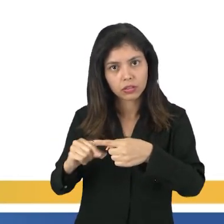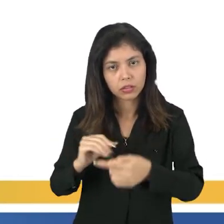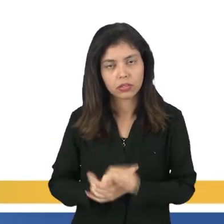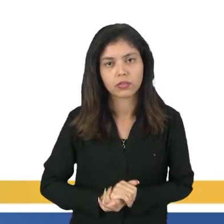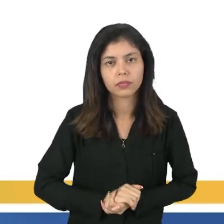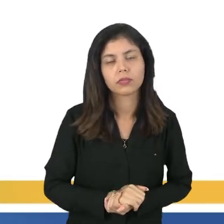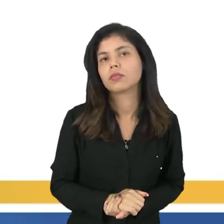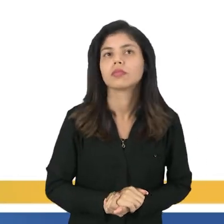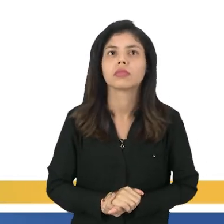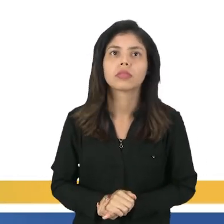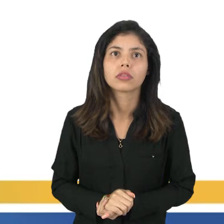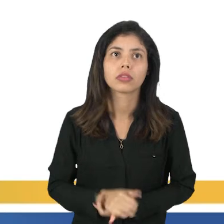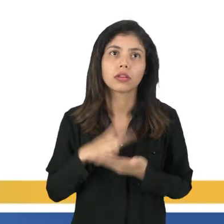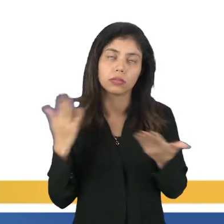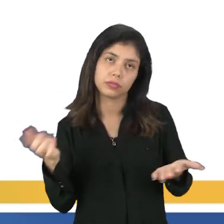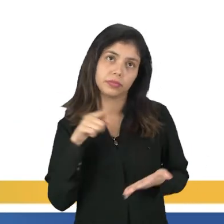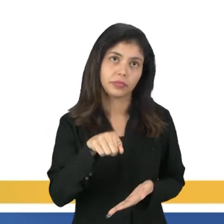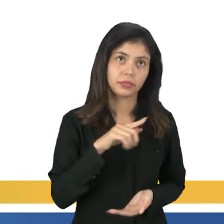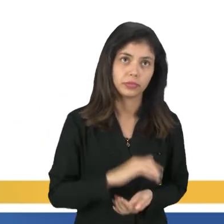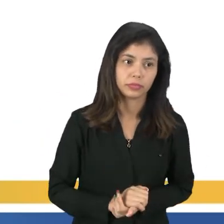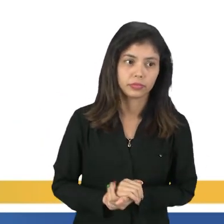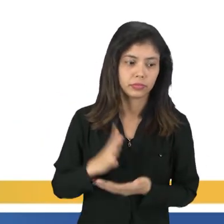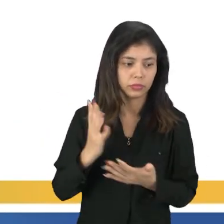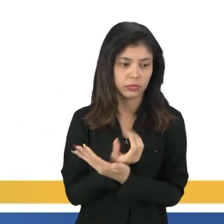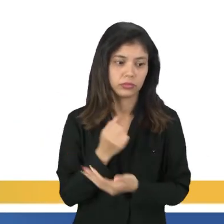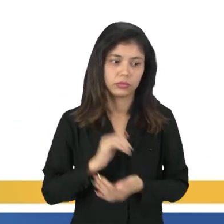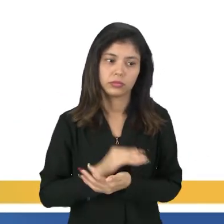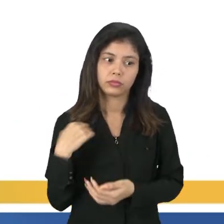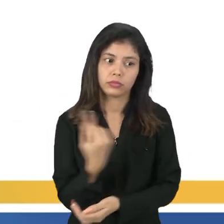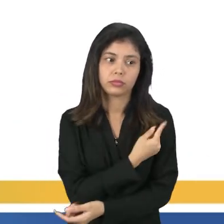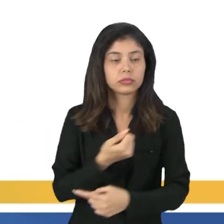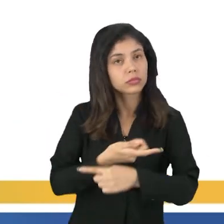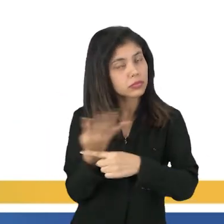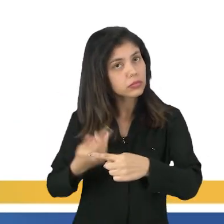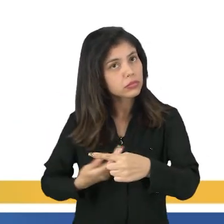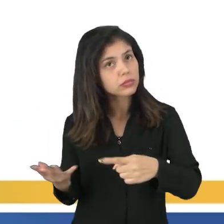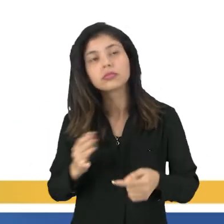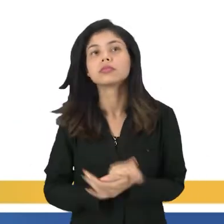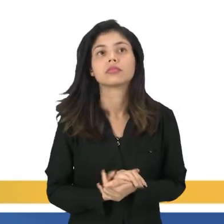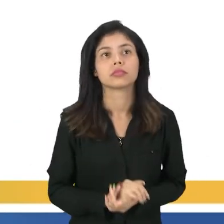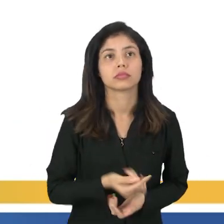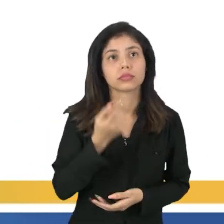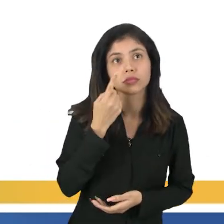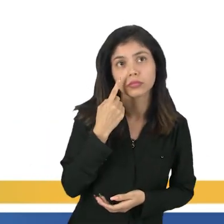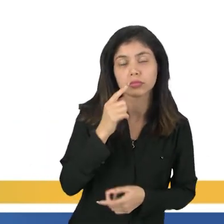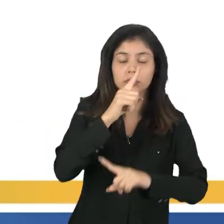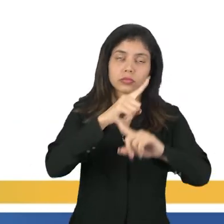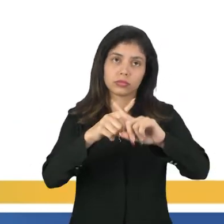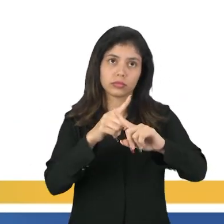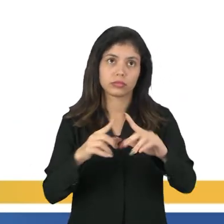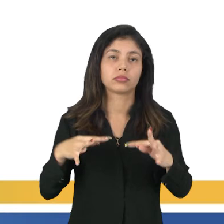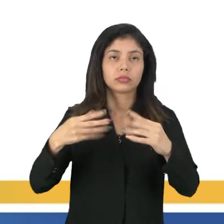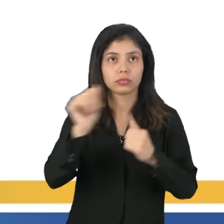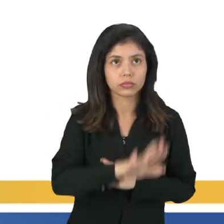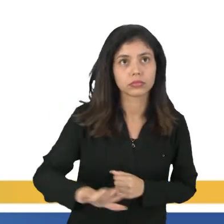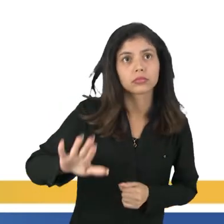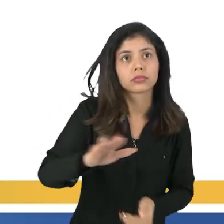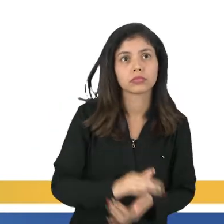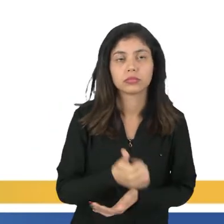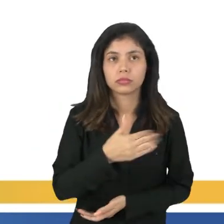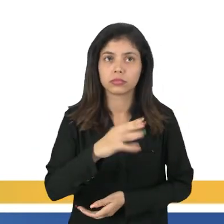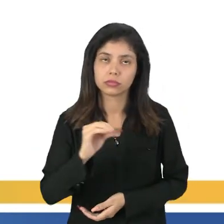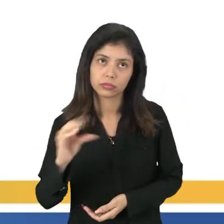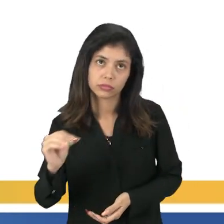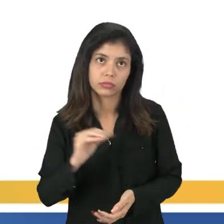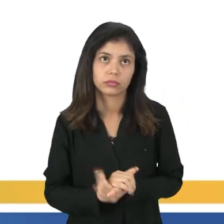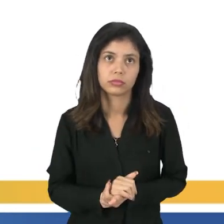2 vigésimos. Então, vou pegar aqui a nossa fração 2 vigésimos e vou ter que multiplicar ela de uma forma que no denominador seja 100.